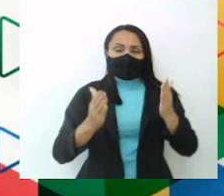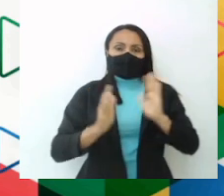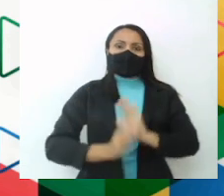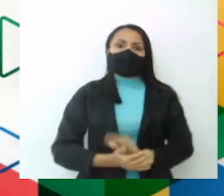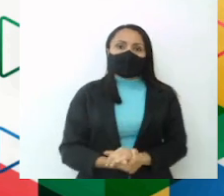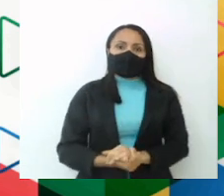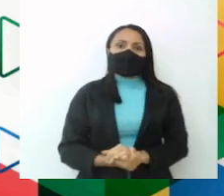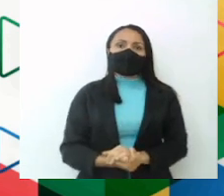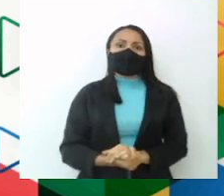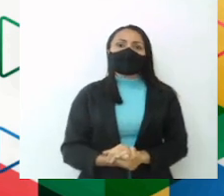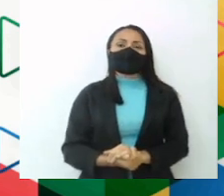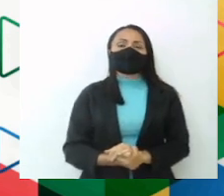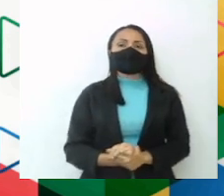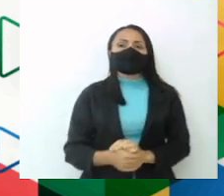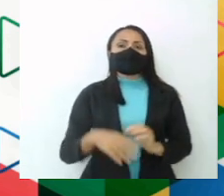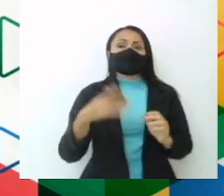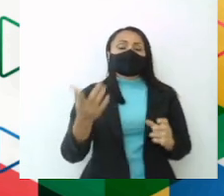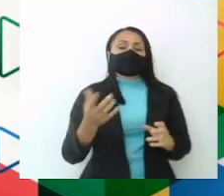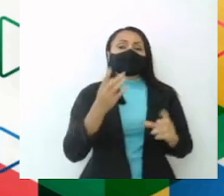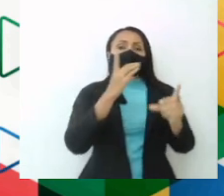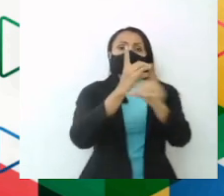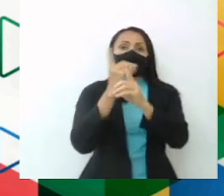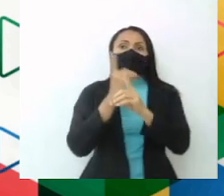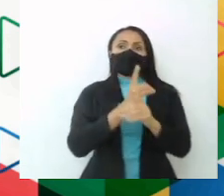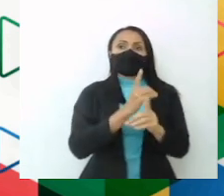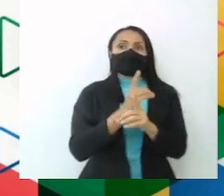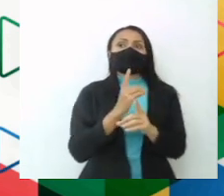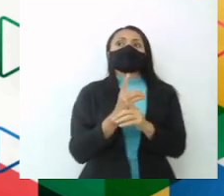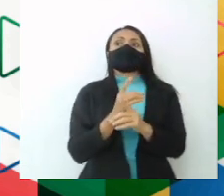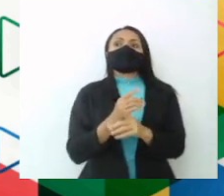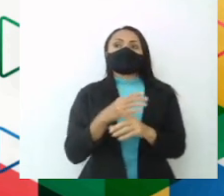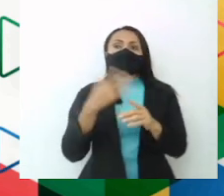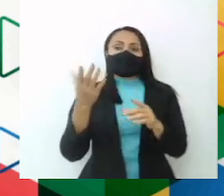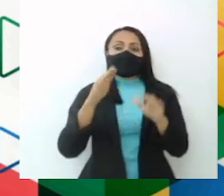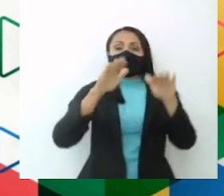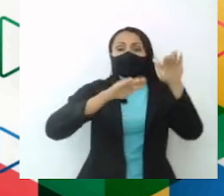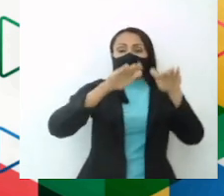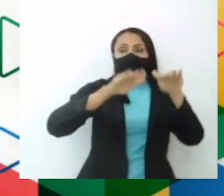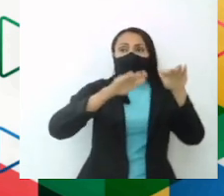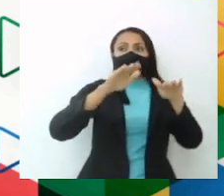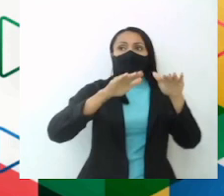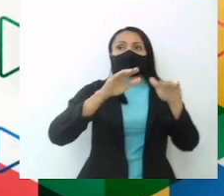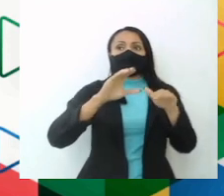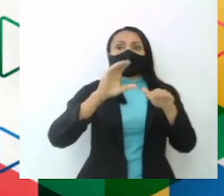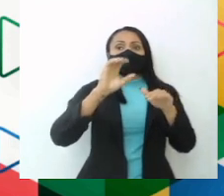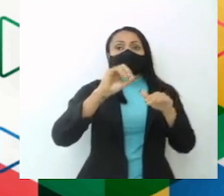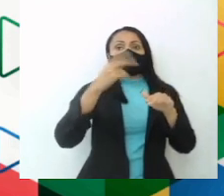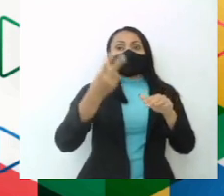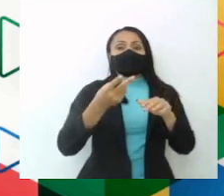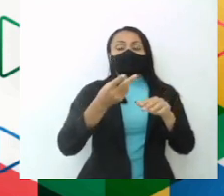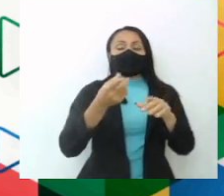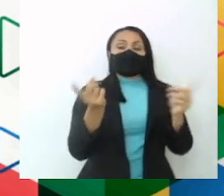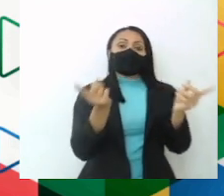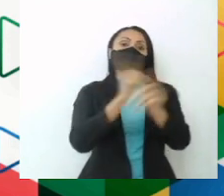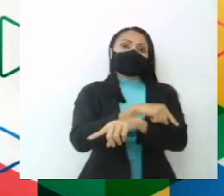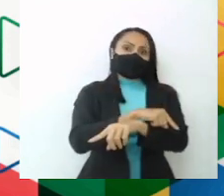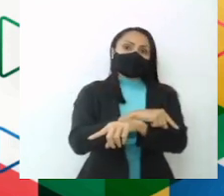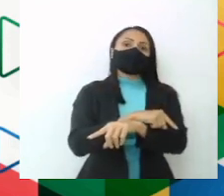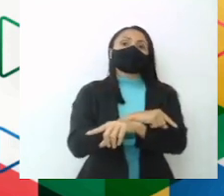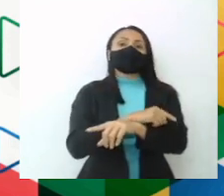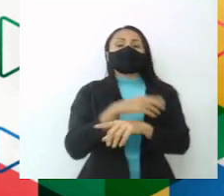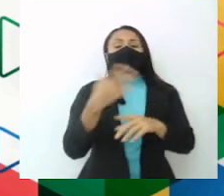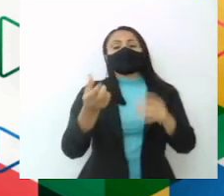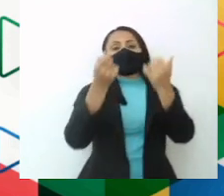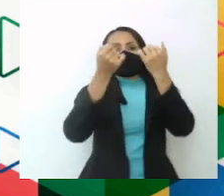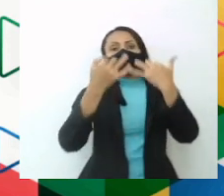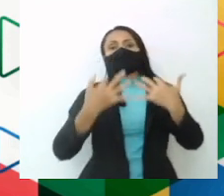Segundo passo, identificar se as grandezas são diretamente proporcionais ou inversamente proporcionais. E aí a gente vai